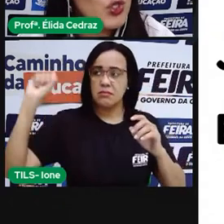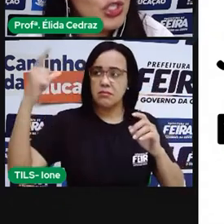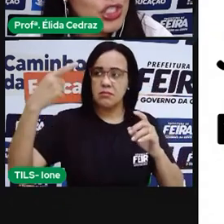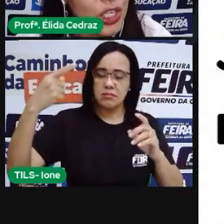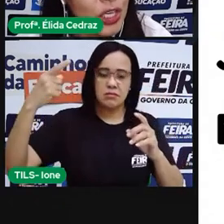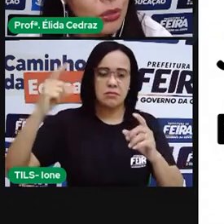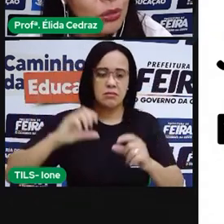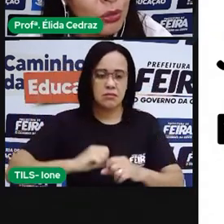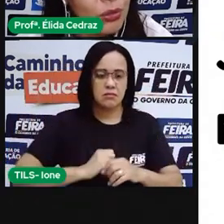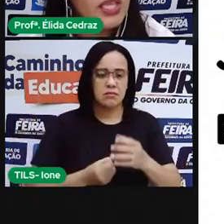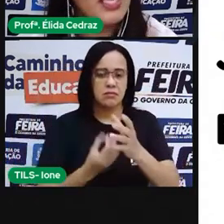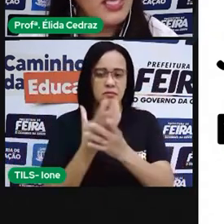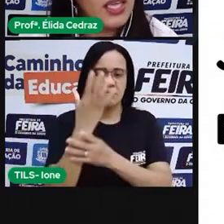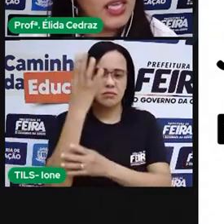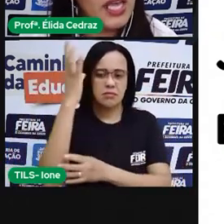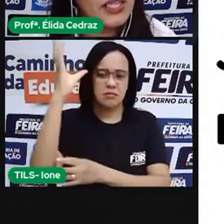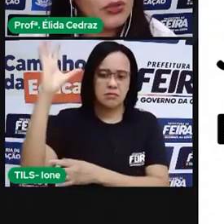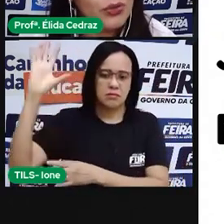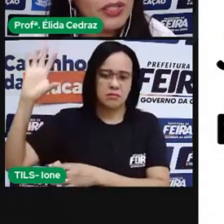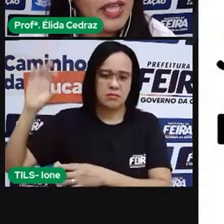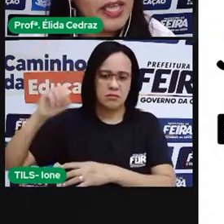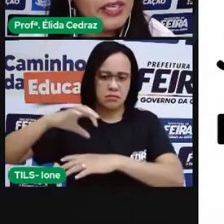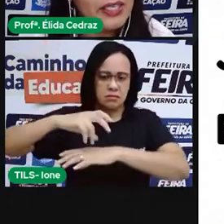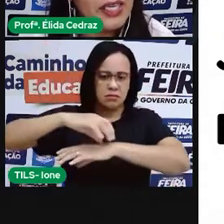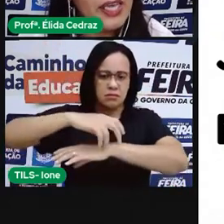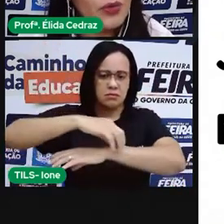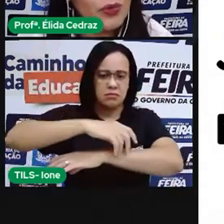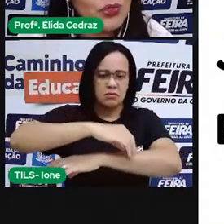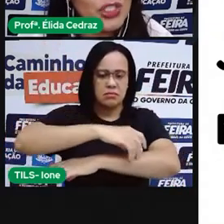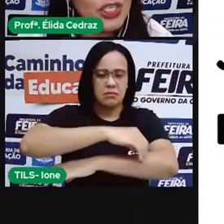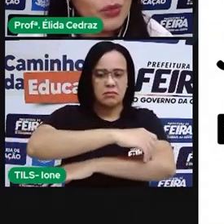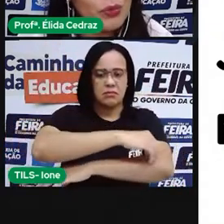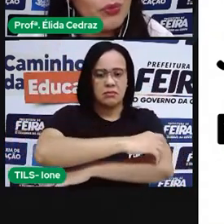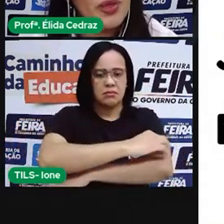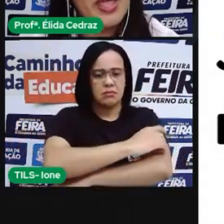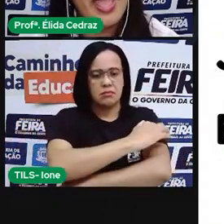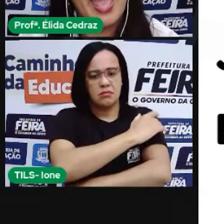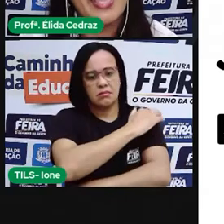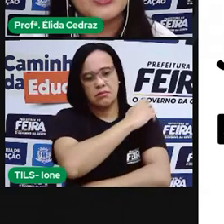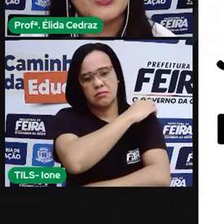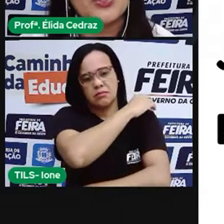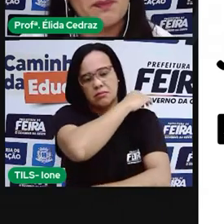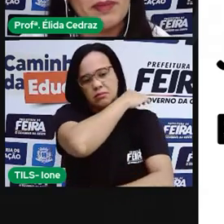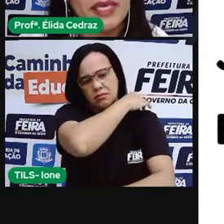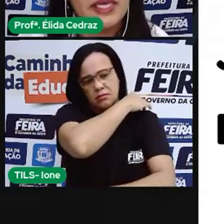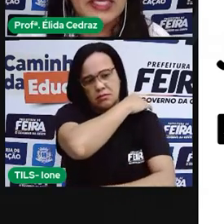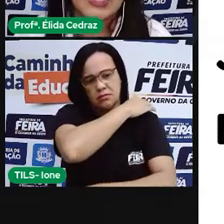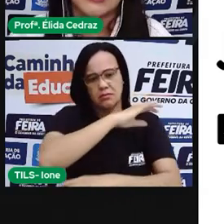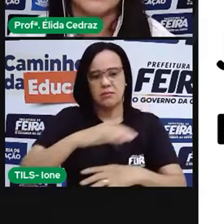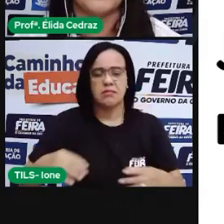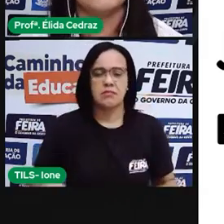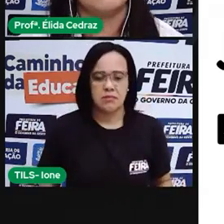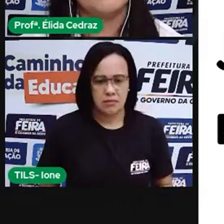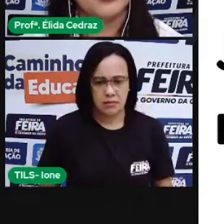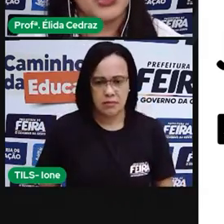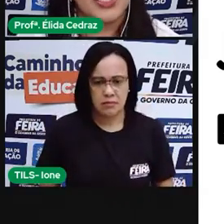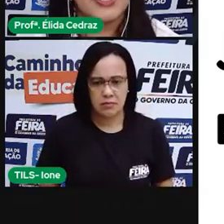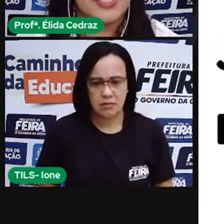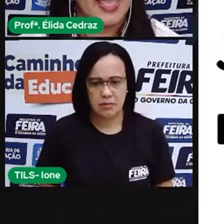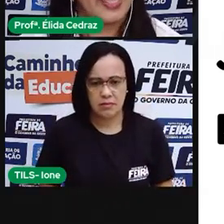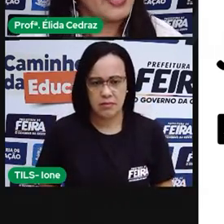vem surgindo e a dona aranha continua a subir. E nós